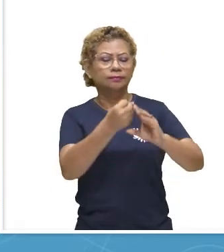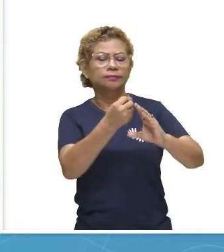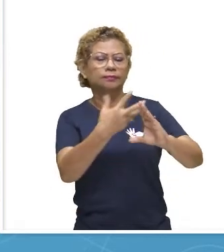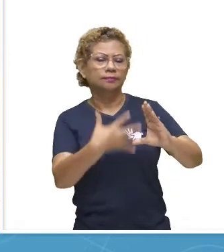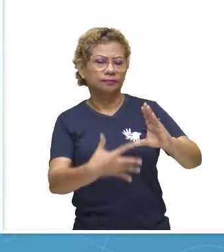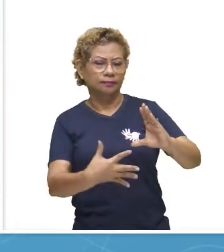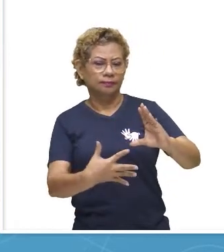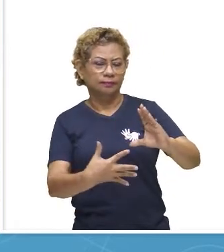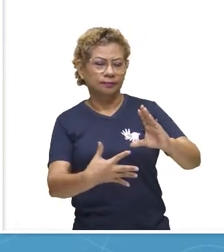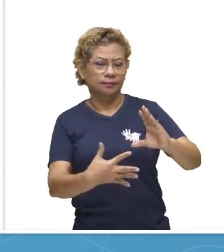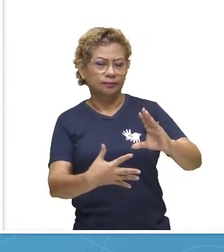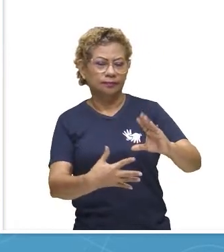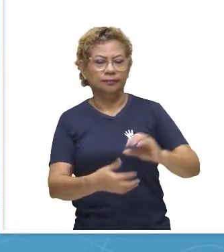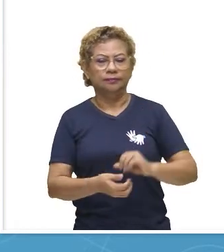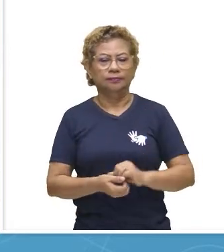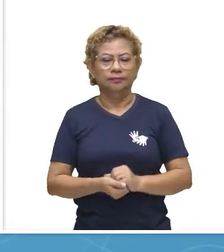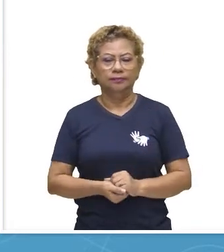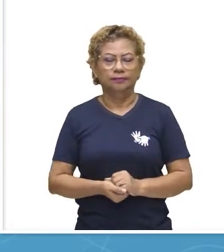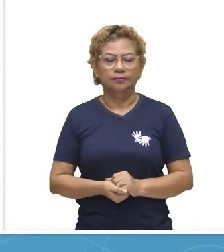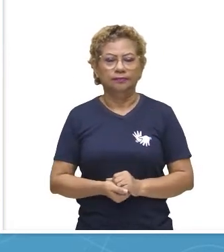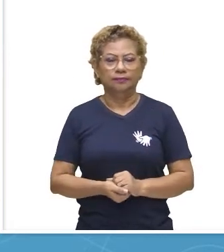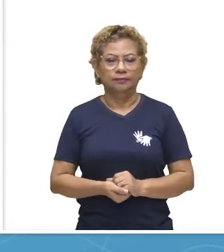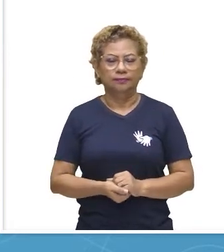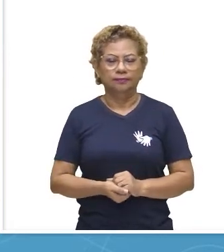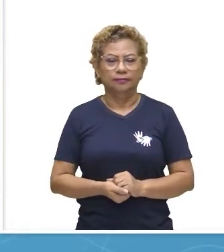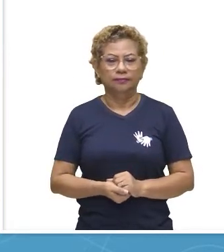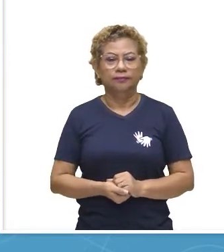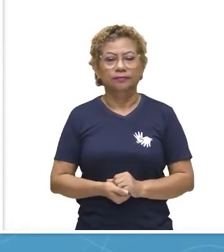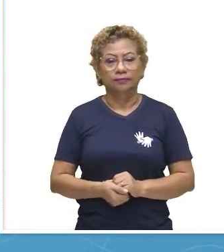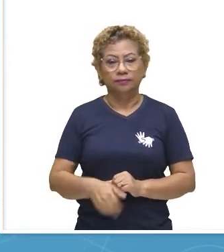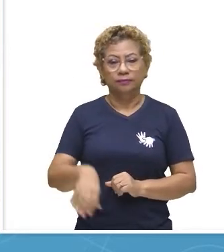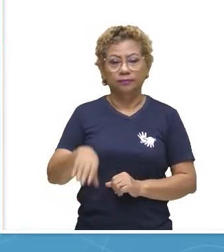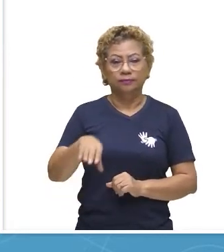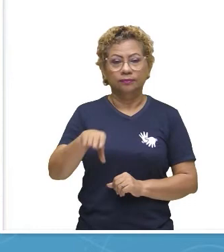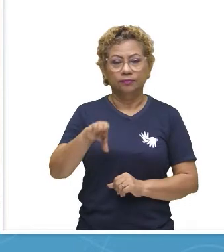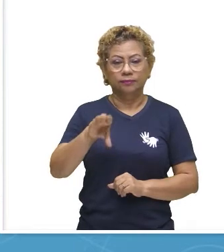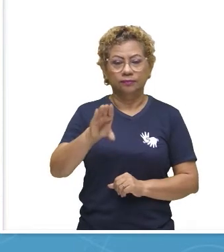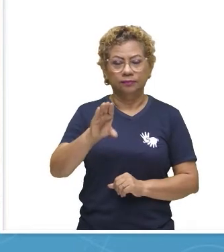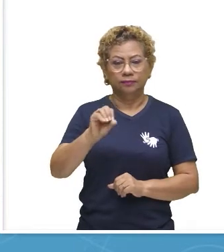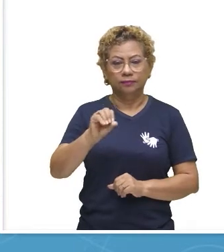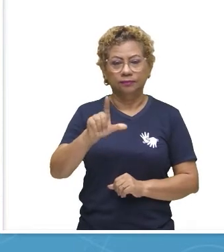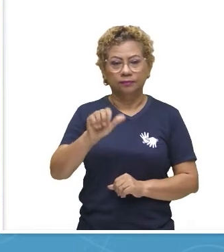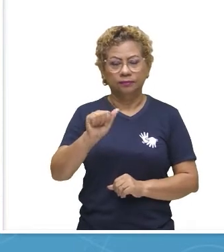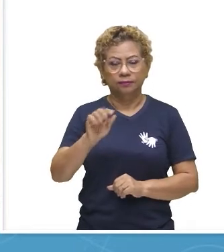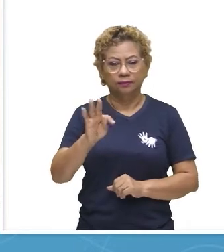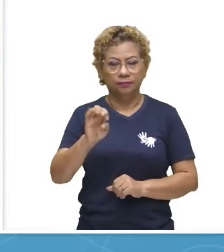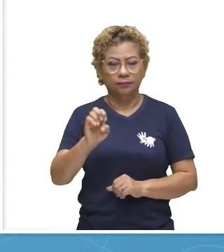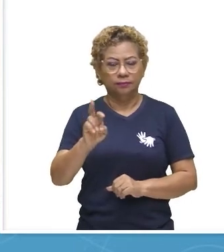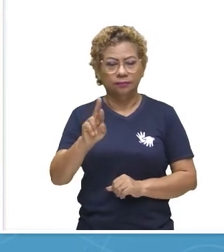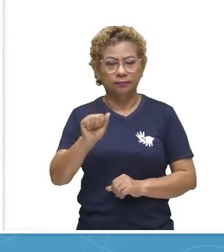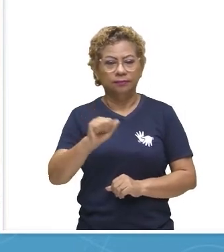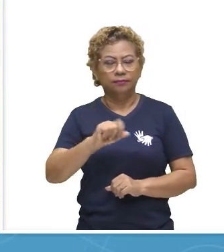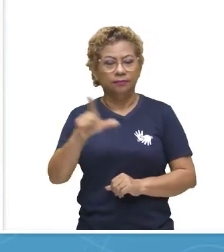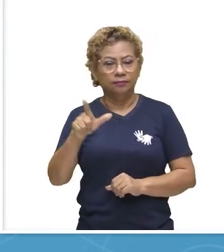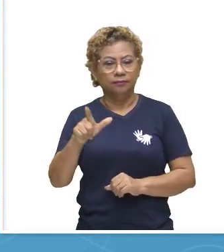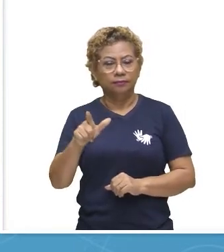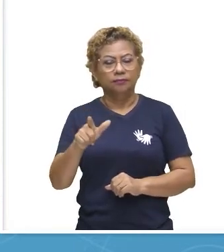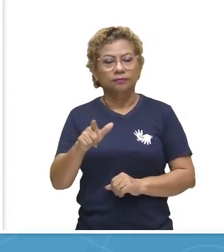né? A característica do colateral, né, que está do mesmo lado, é que a soma deles vai dar